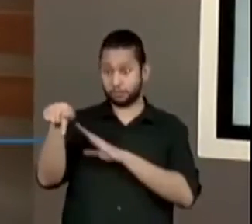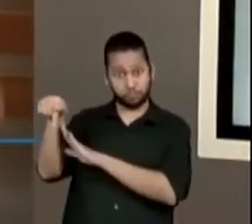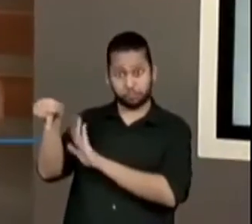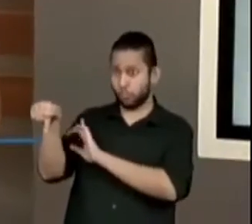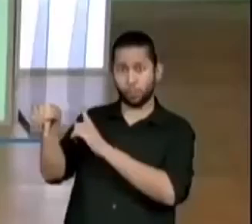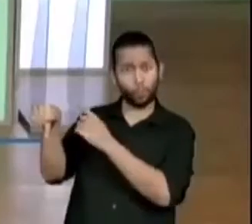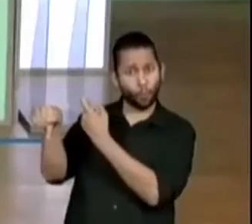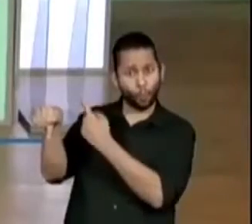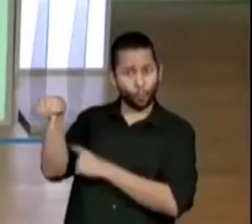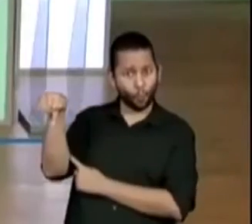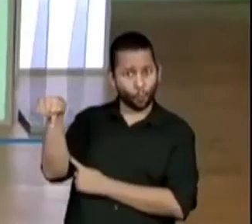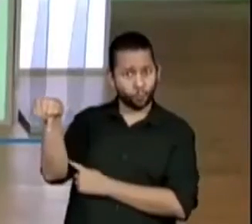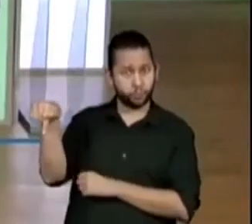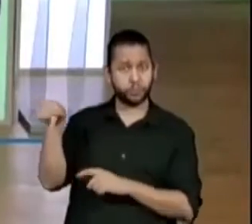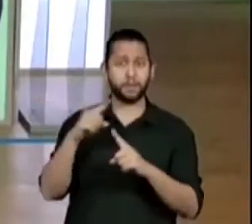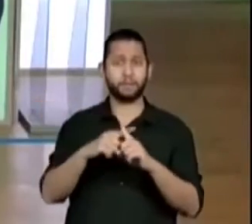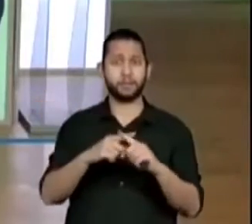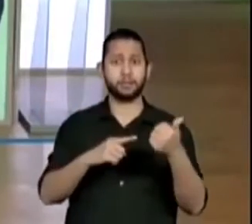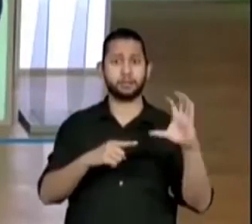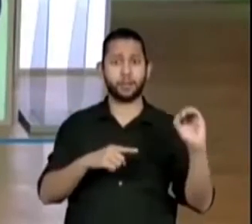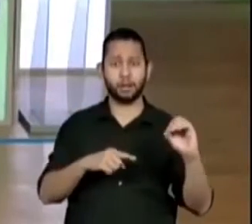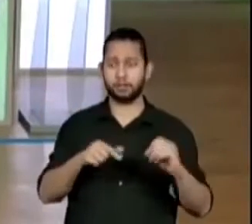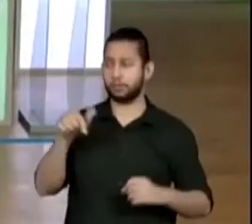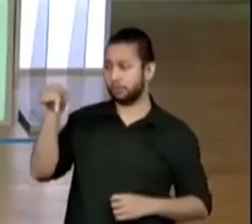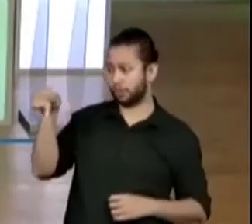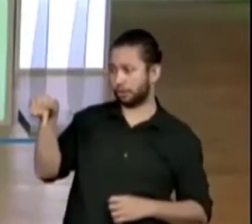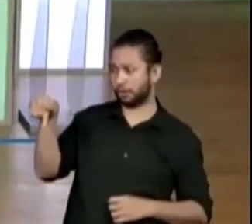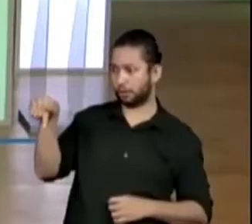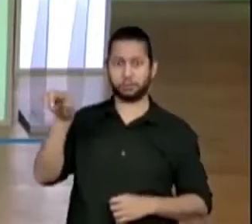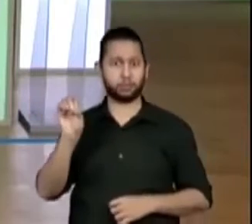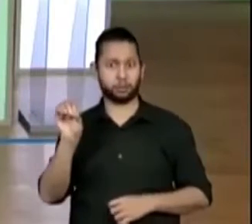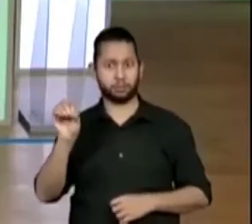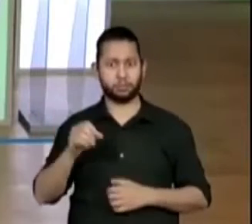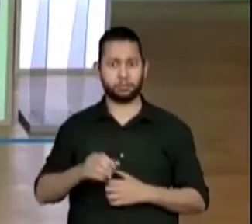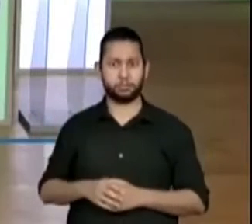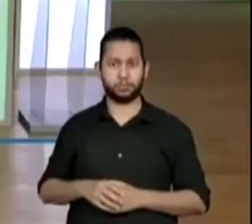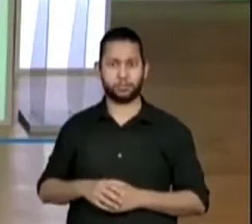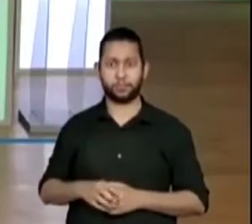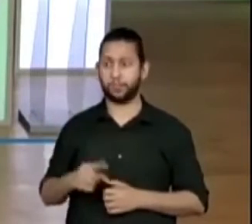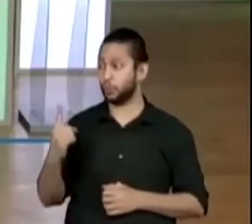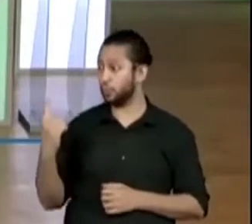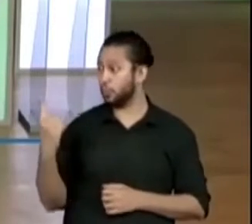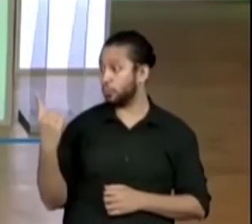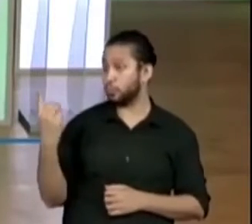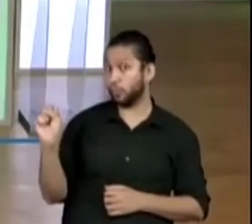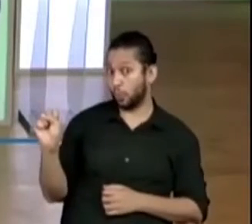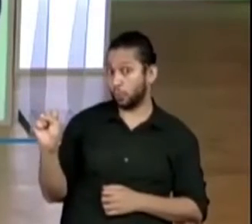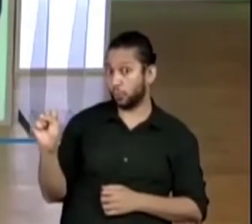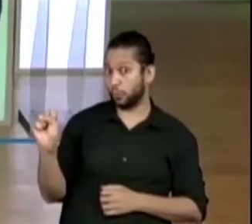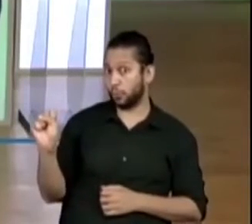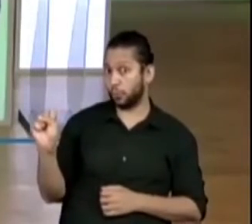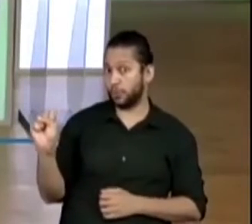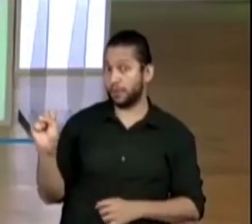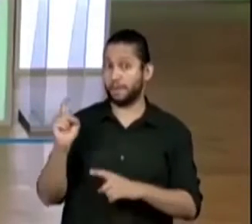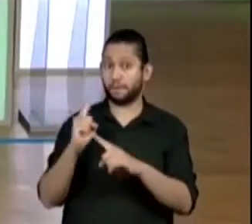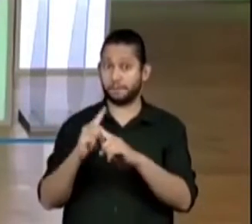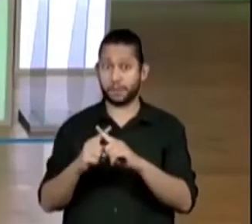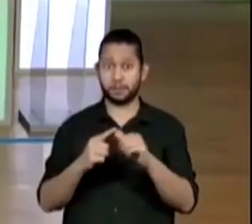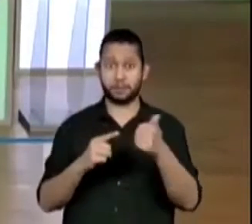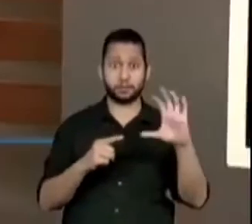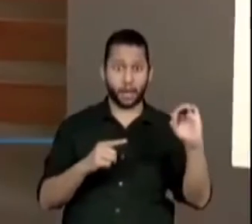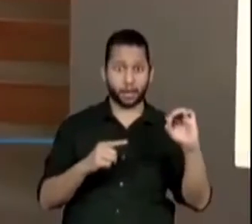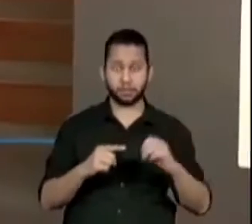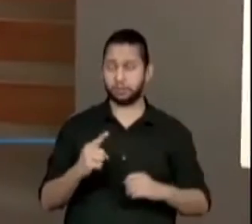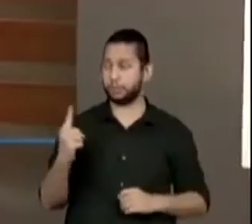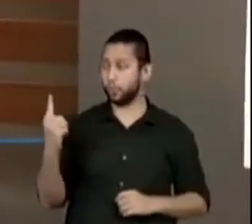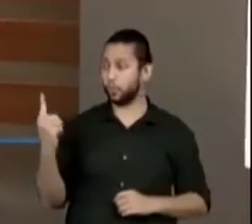tá falando aí no chat? Já teve professor. A professora Isolete já respondeu ali. Não, eu quero aluno, eu quero aluno. Será que tem algum